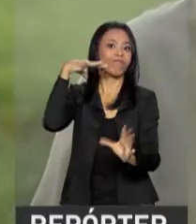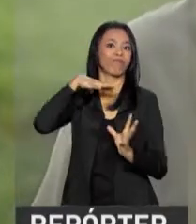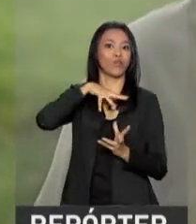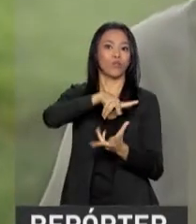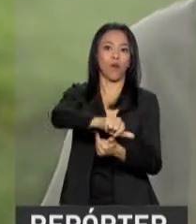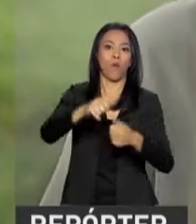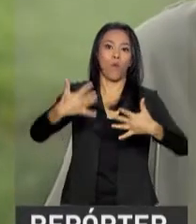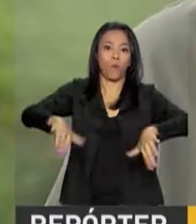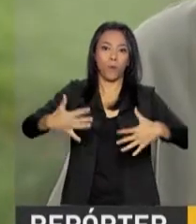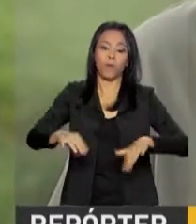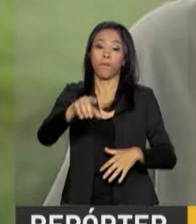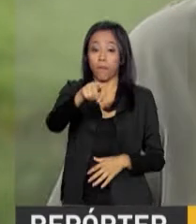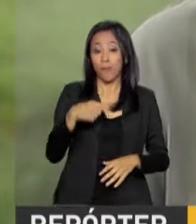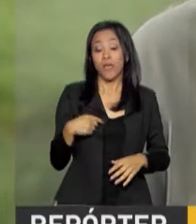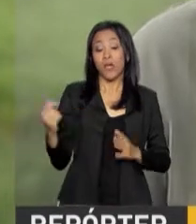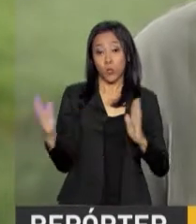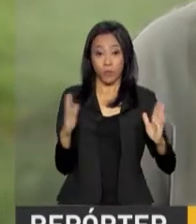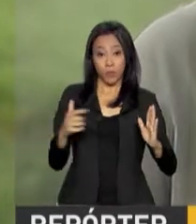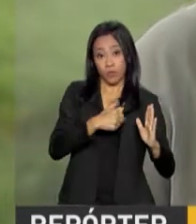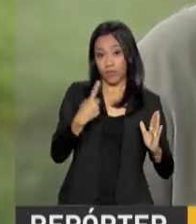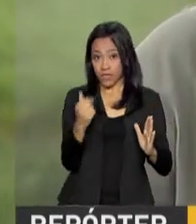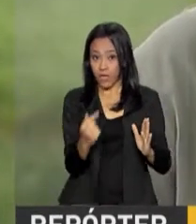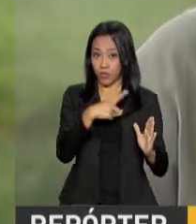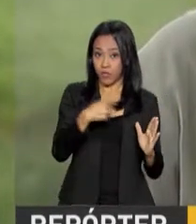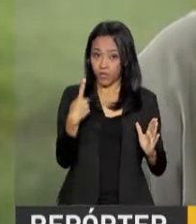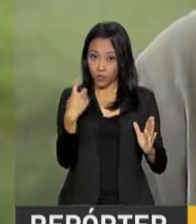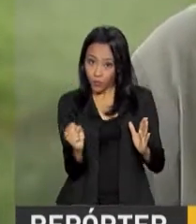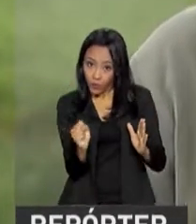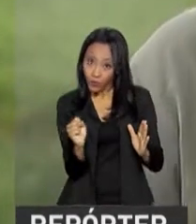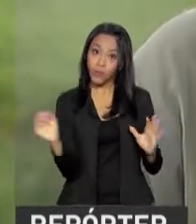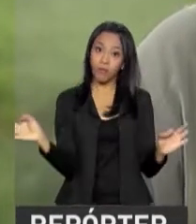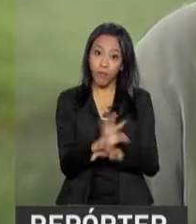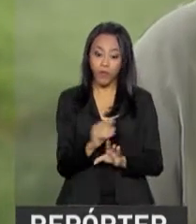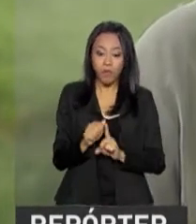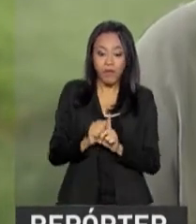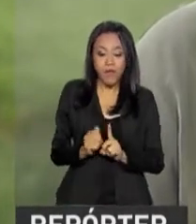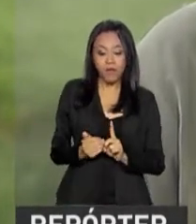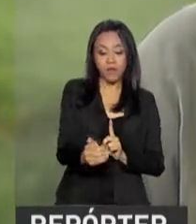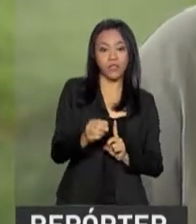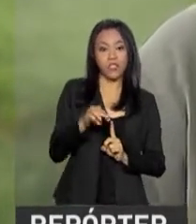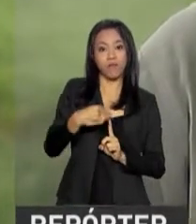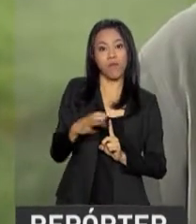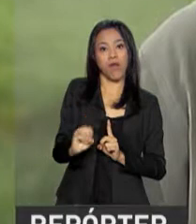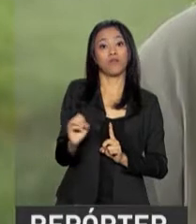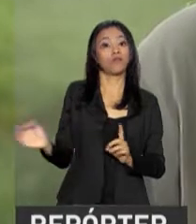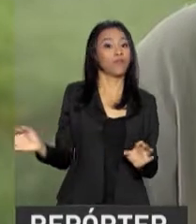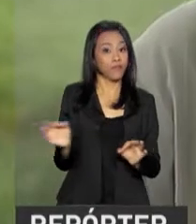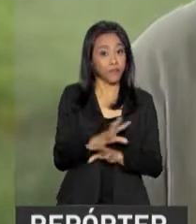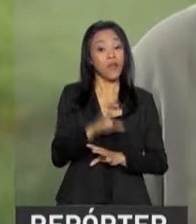os dados da safra 2017 e 2018 que termina agora em março indica uma produção de pouco mais disse